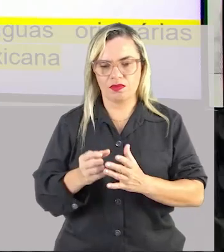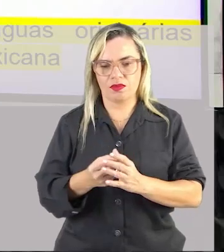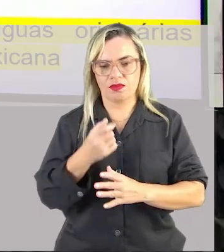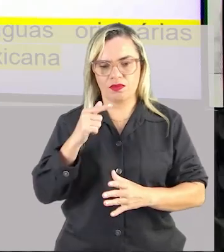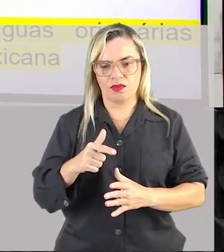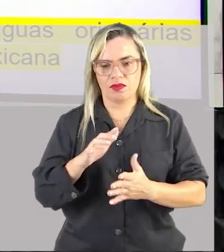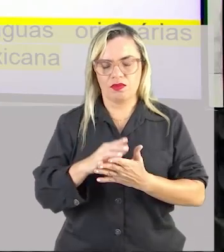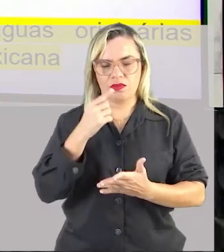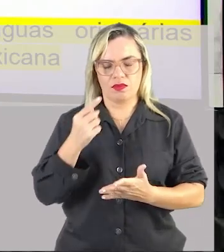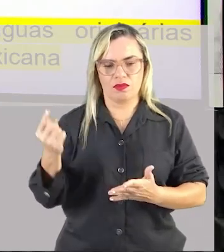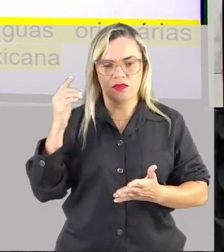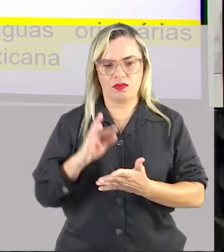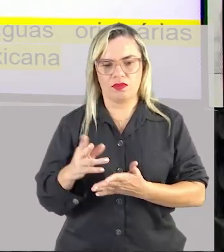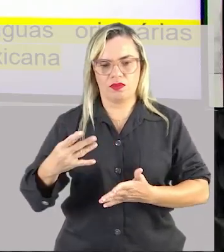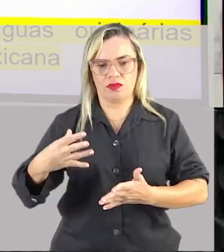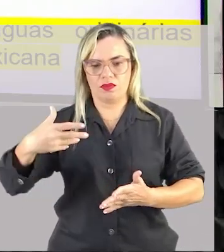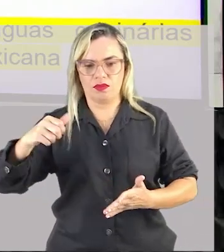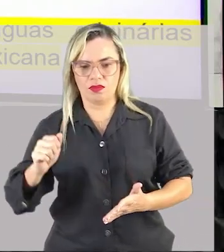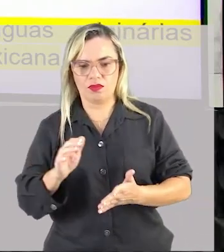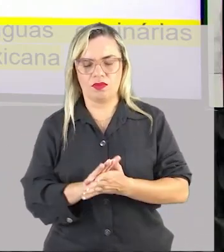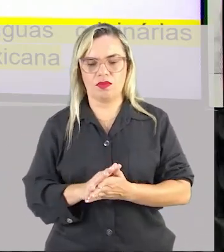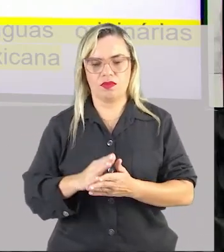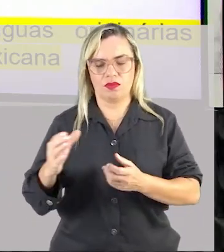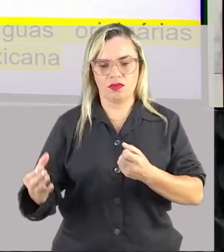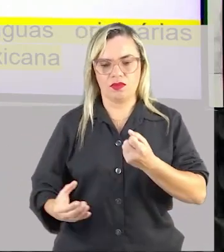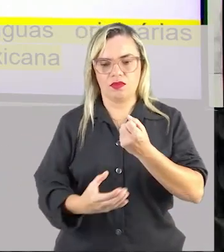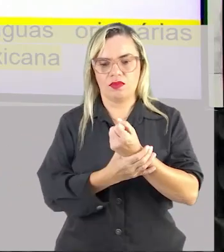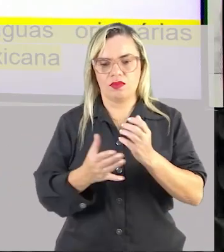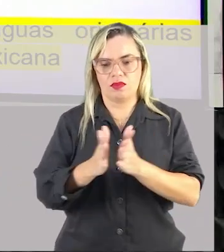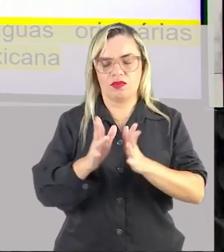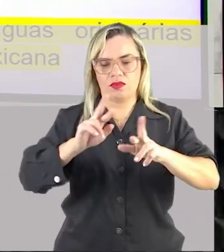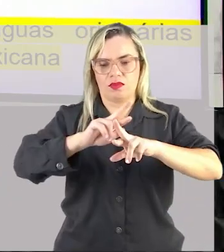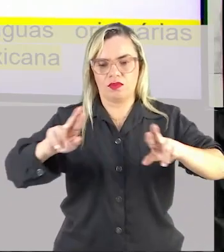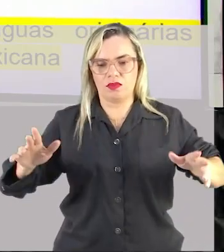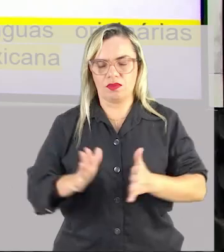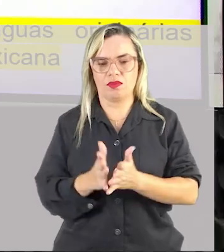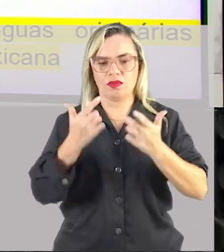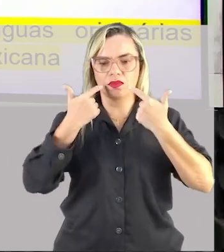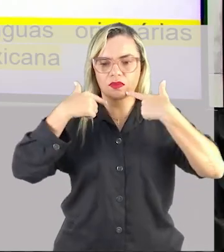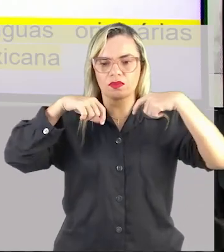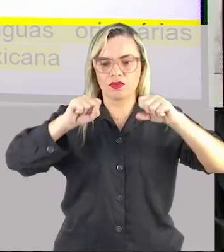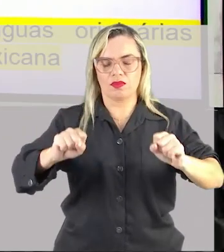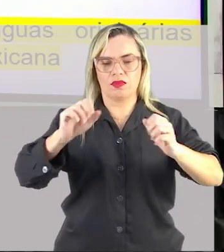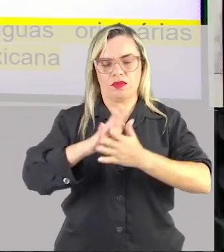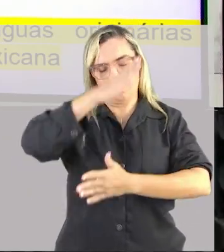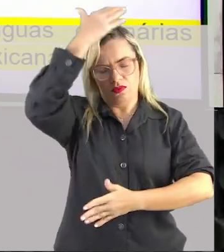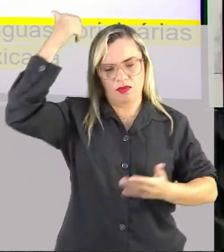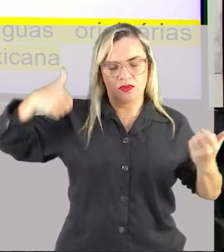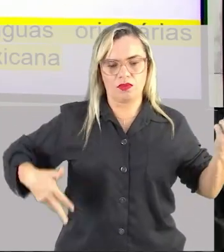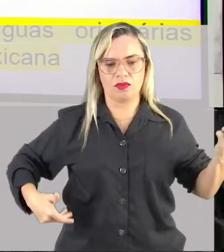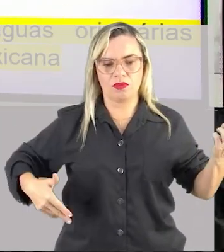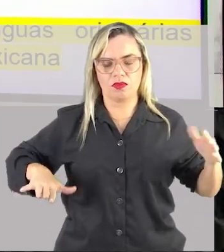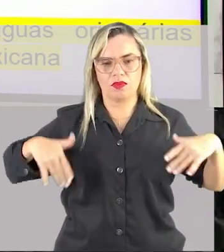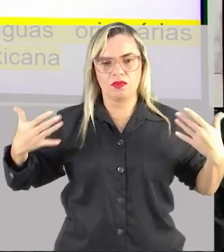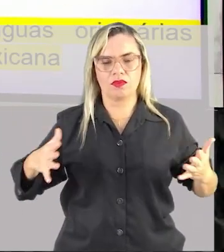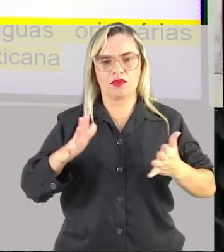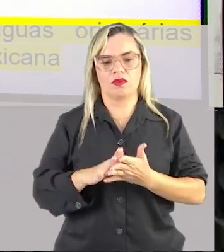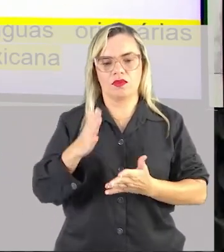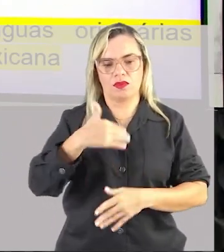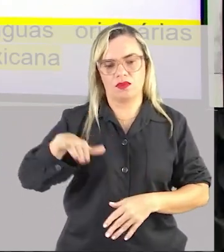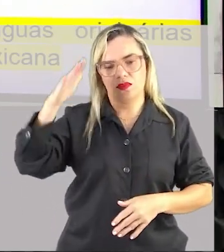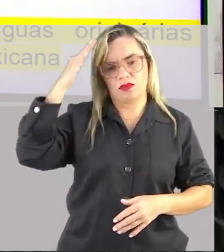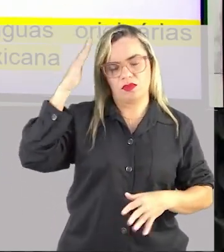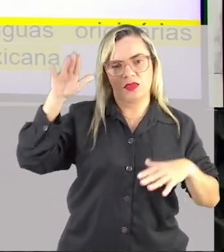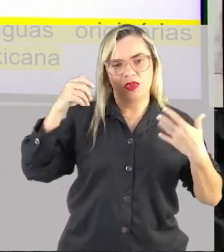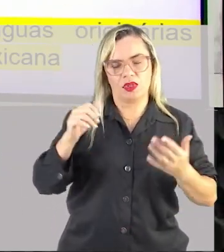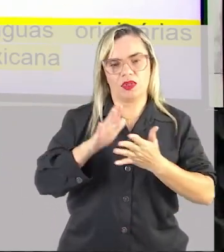garantindo a diversidade, né, a variação de línguas mexicanas. Essa é a alternativa correta. Beleza? Então compreendam. Se você não souber